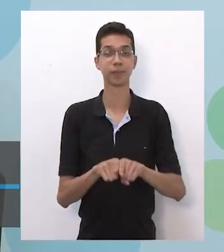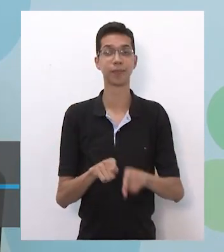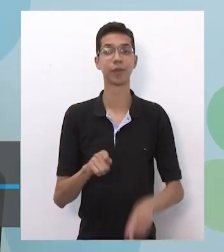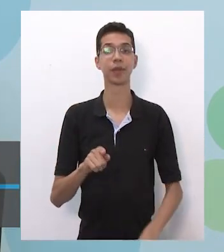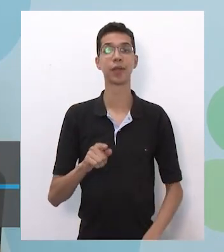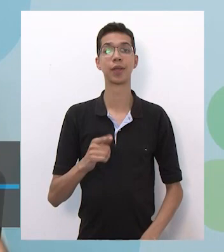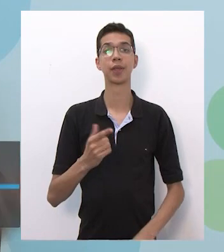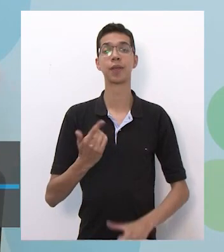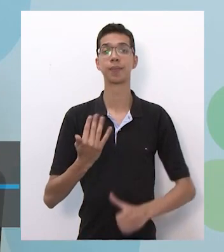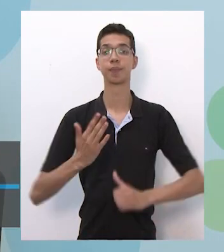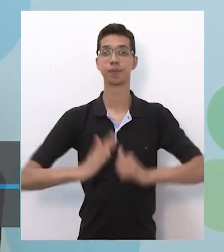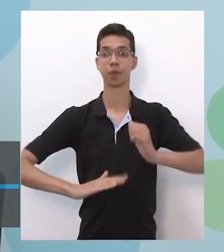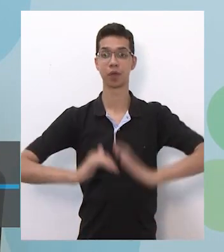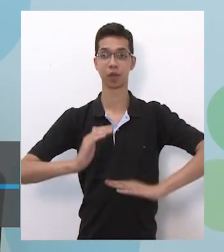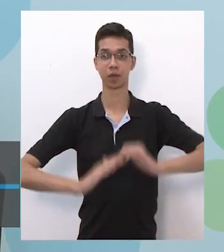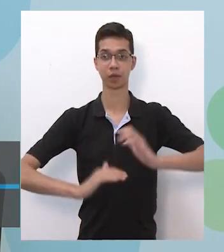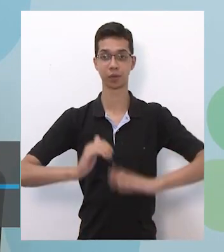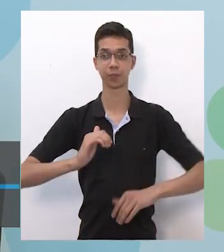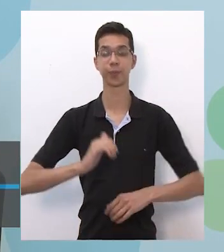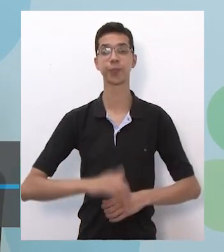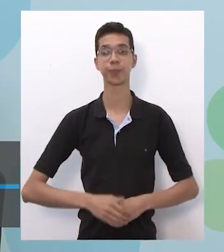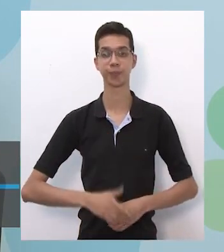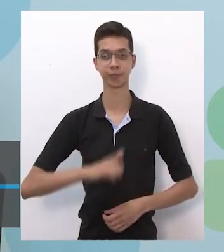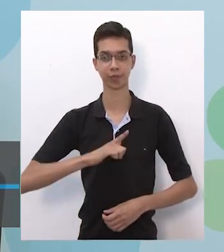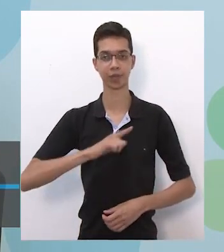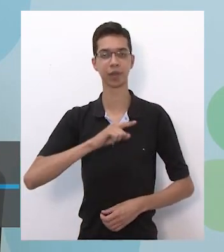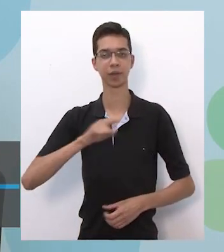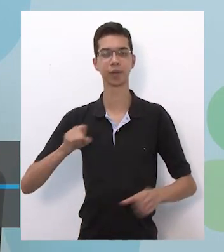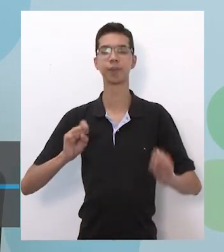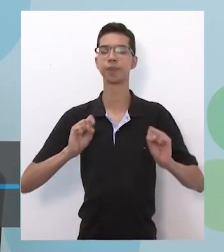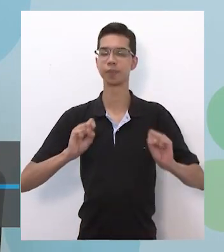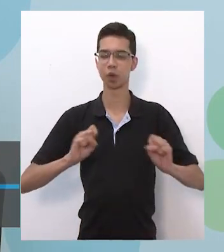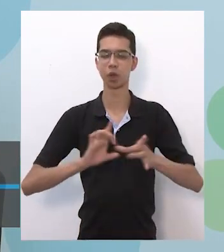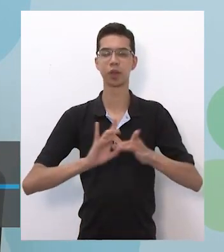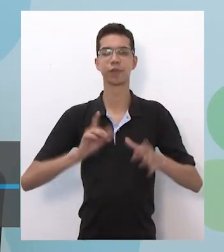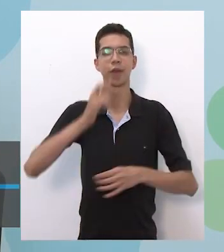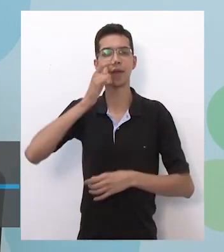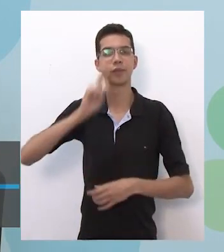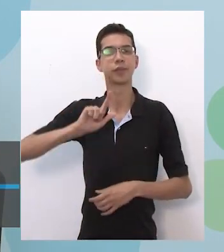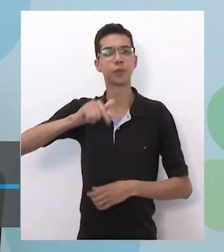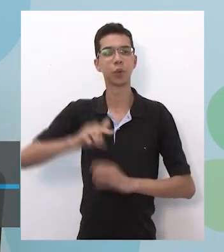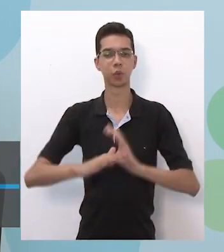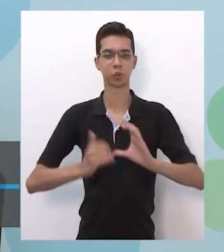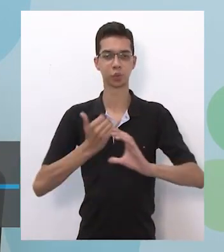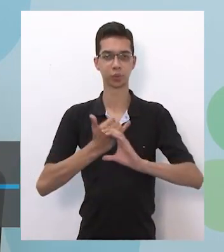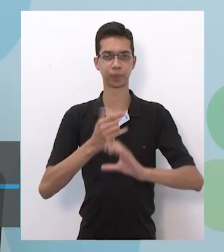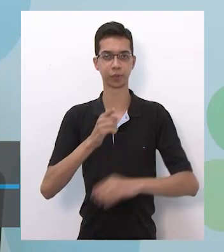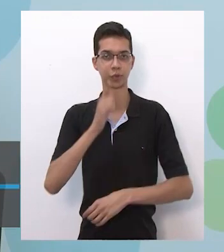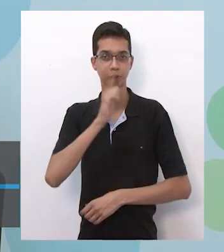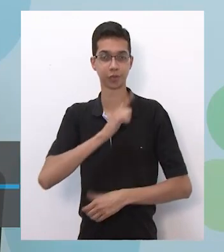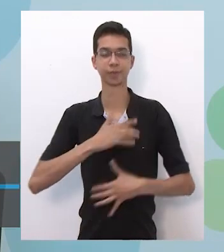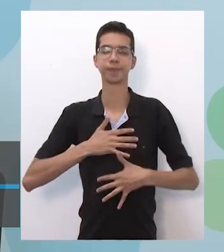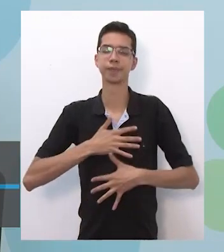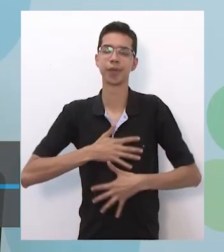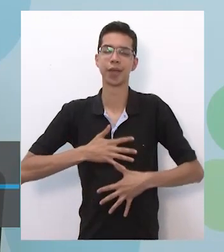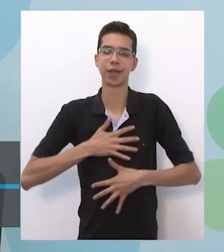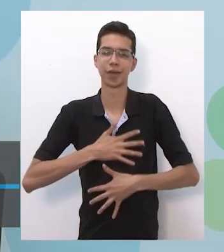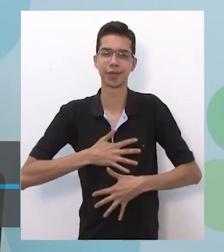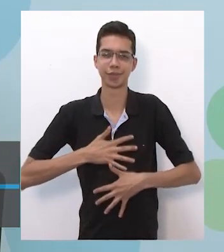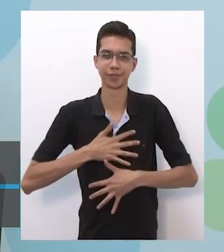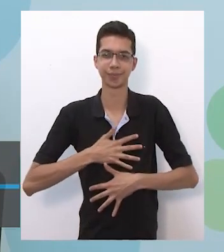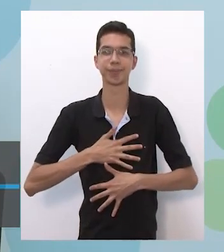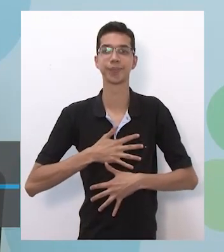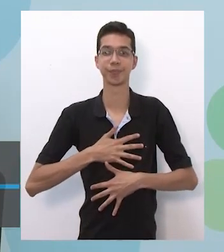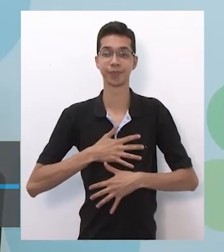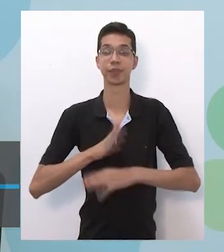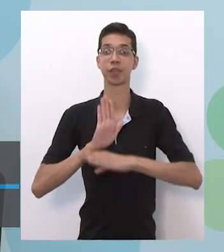na Massa do CIEBP, ele fica no repositório, então vocês podem também assistir depois no YouTube, vai ser sempre um maior prazer poder estar